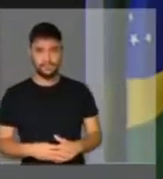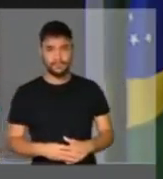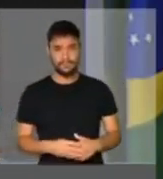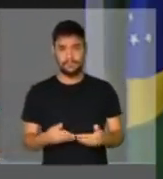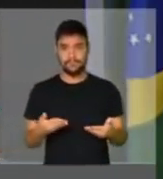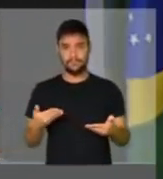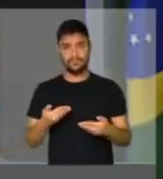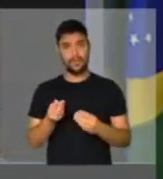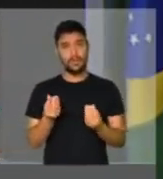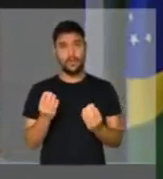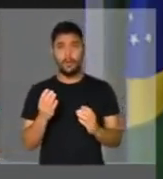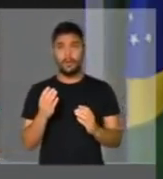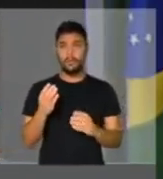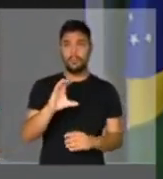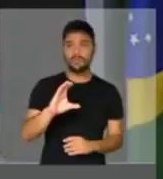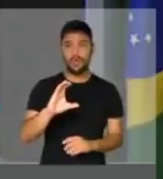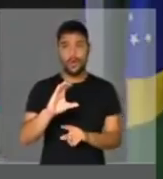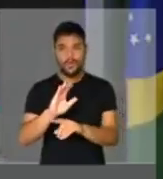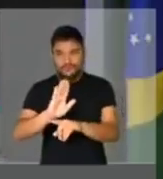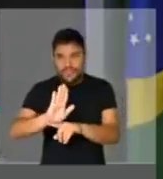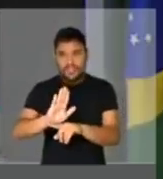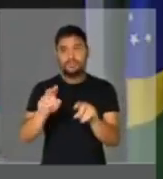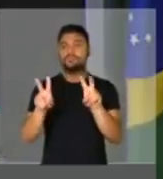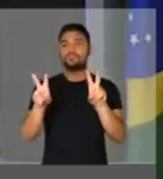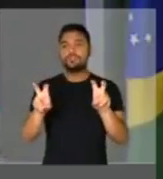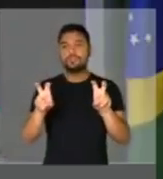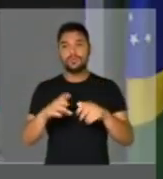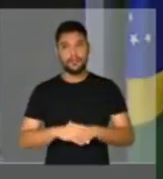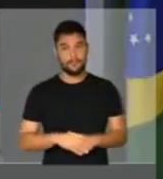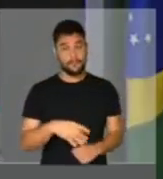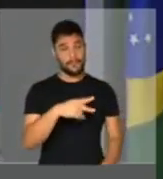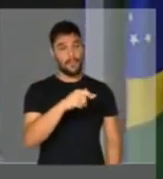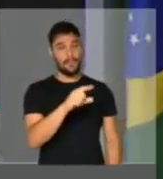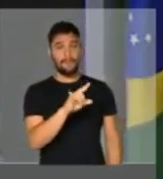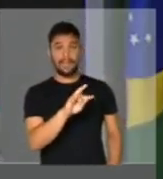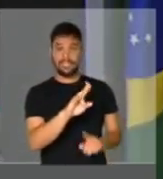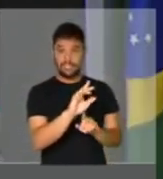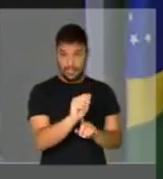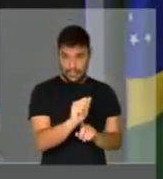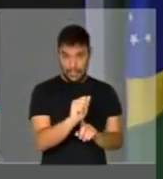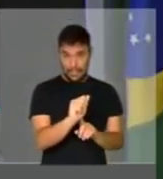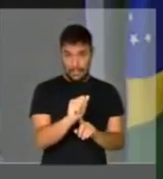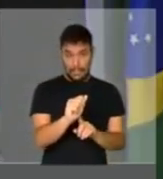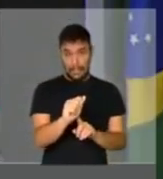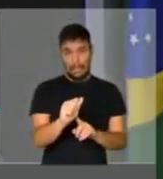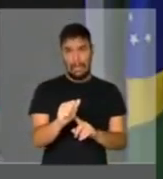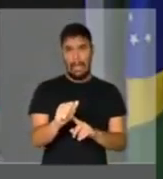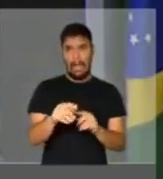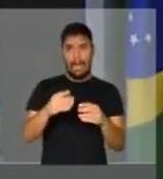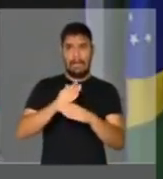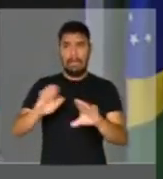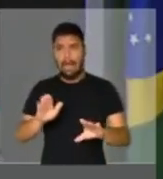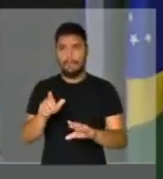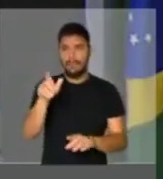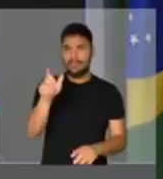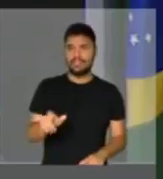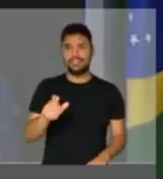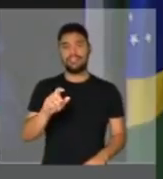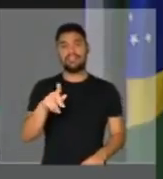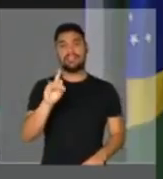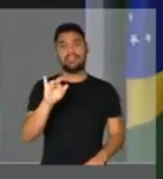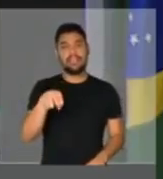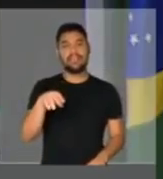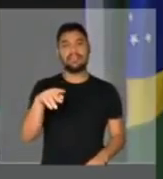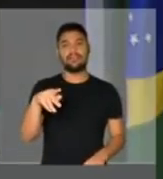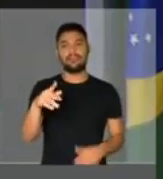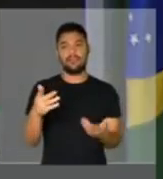um vídeo com o título Padilha detona Kim Kataguiri, com